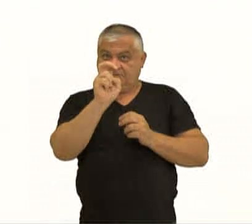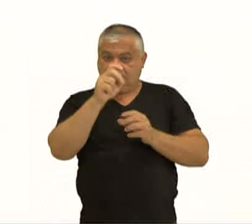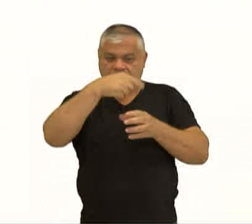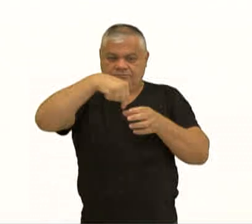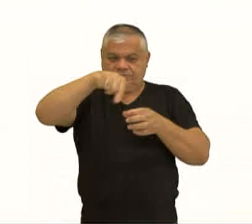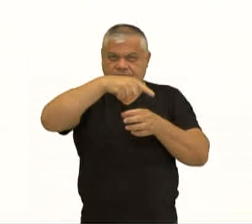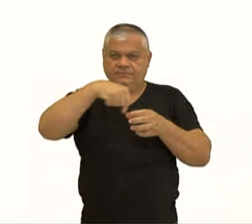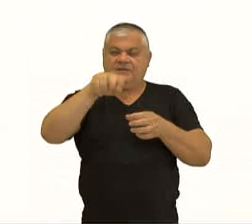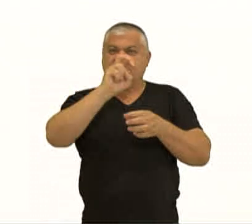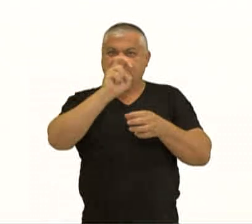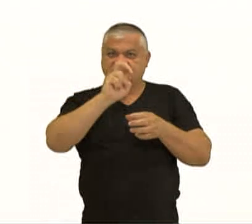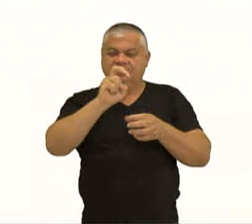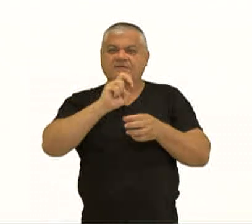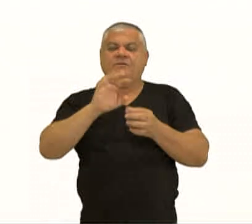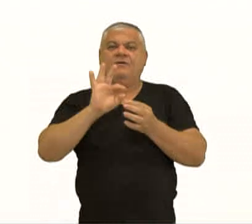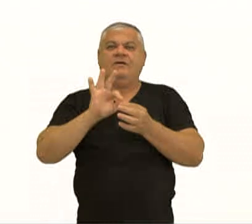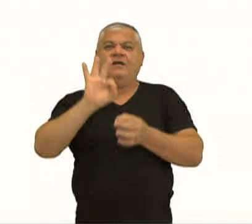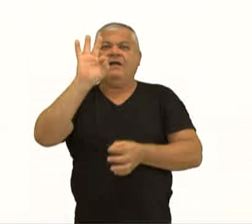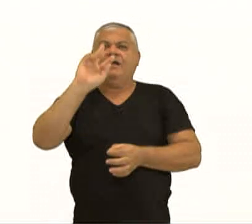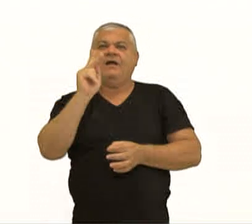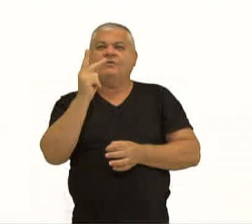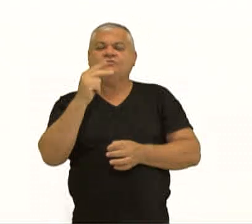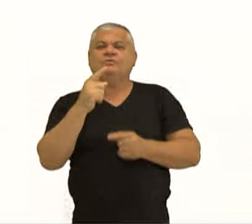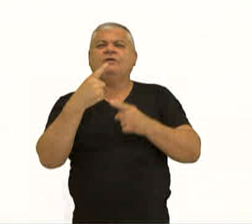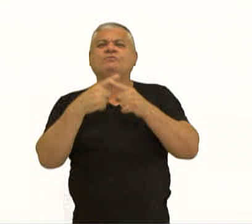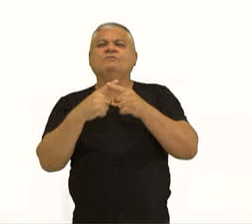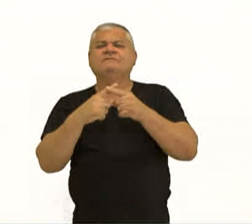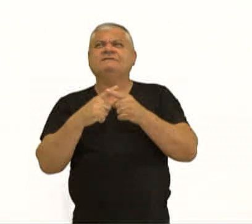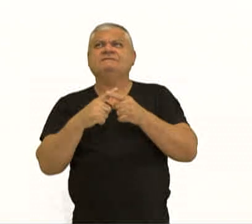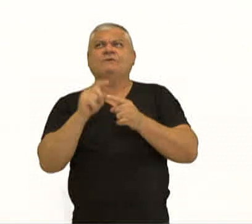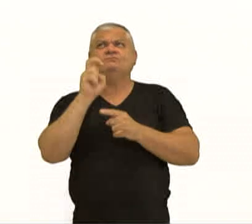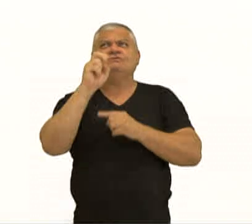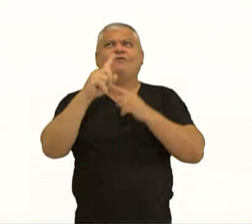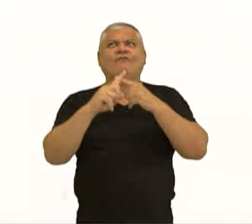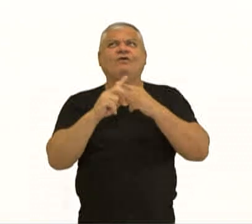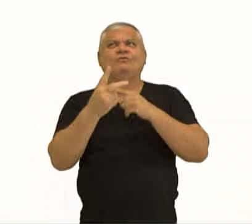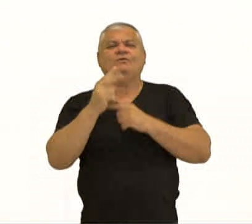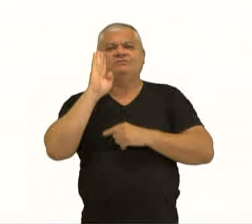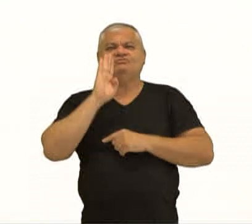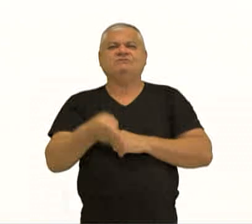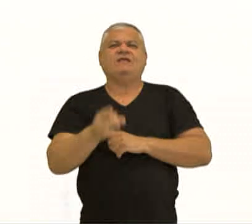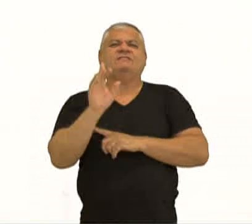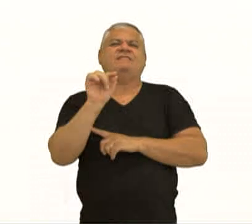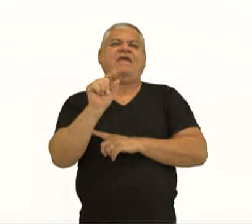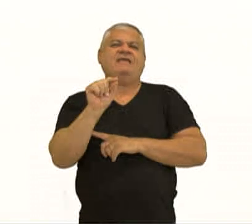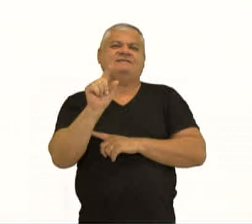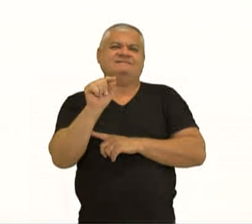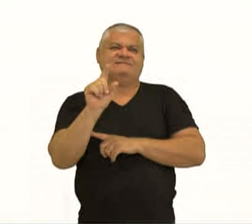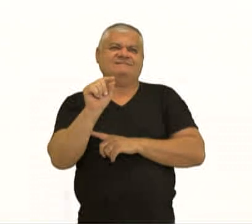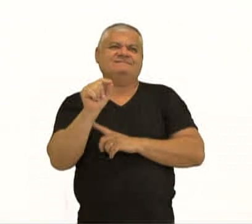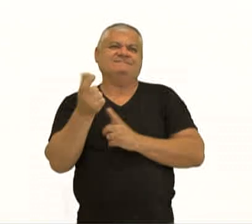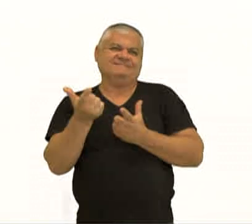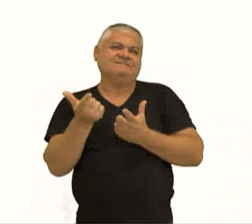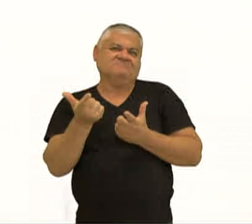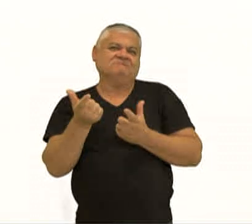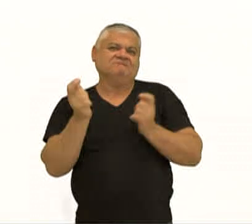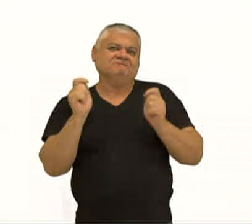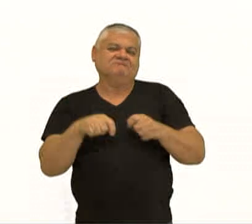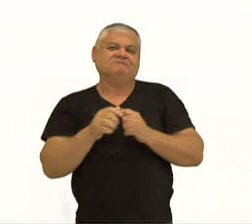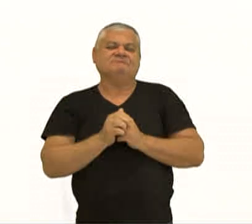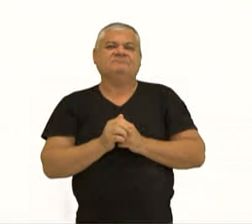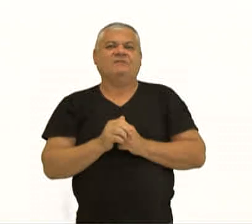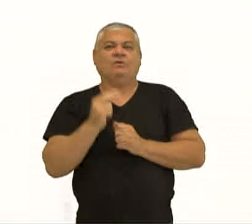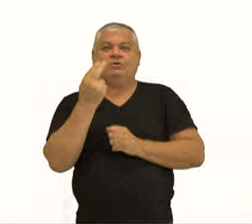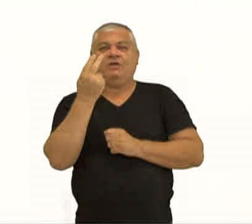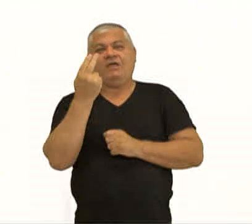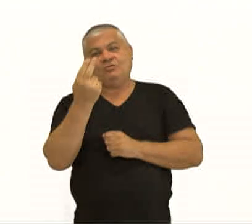5 e a altura é duas vezes o raio, né? Se eu posso substituir o 10 direto aqui ou deixar tudo em função do raio aqui,